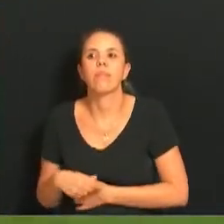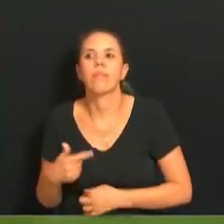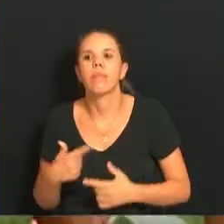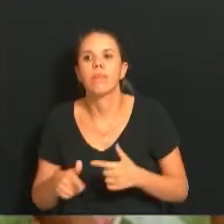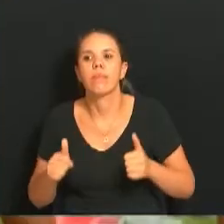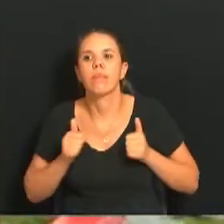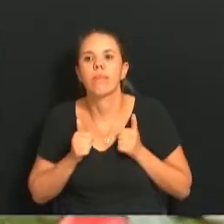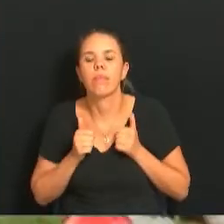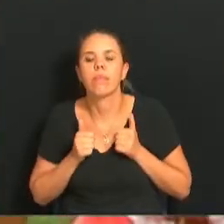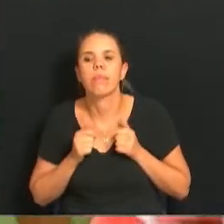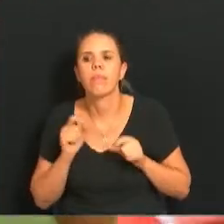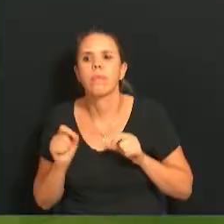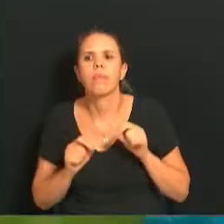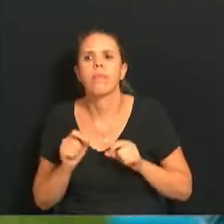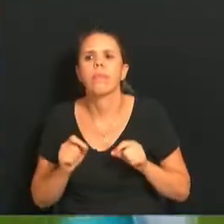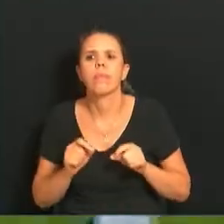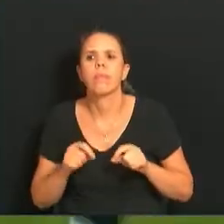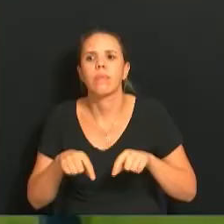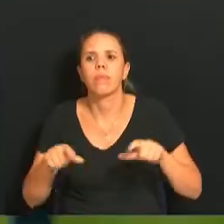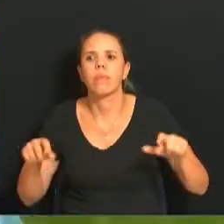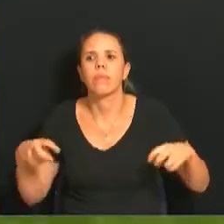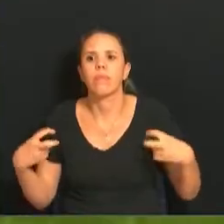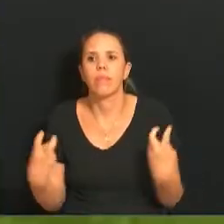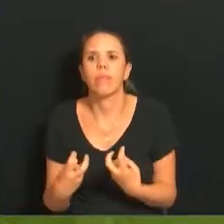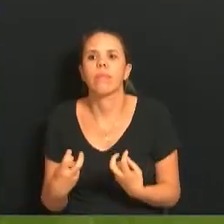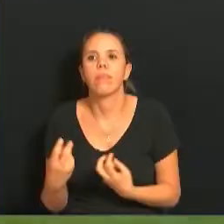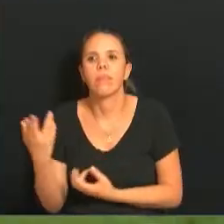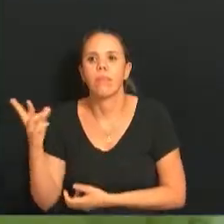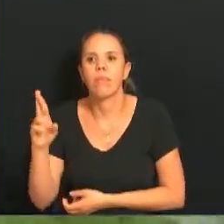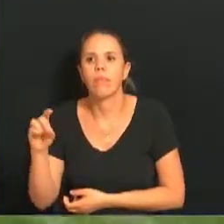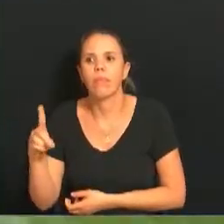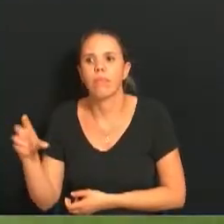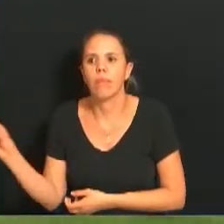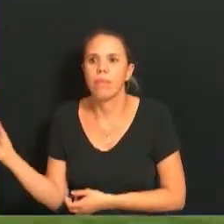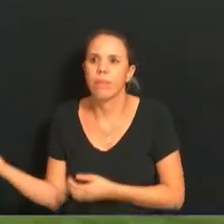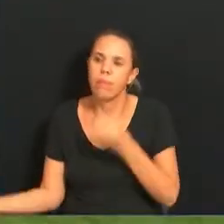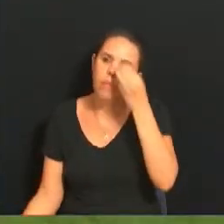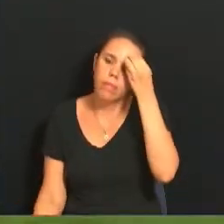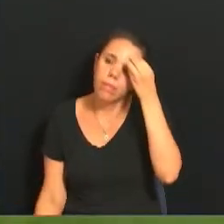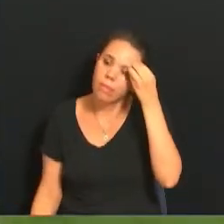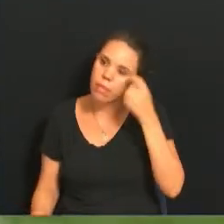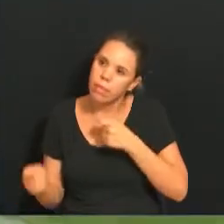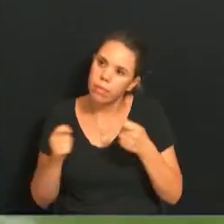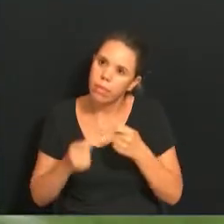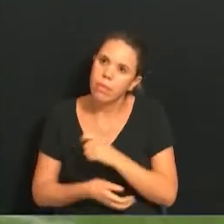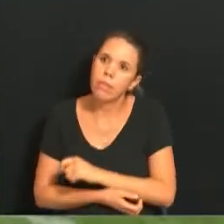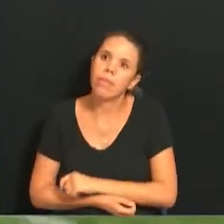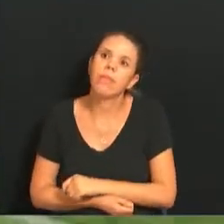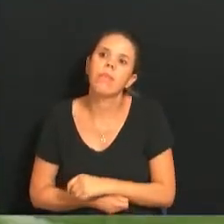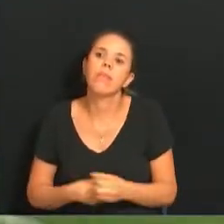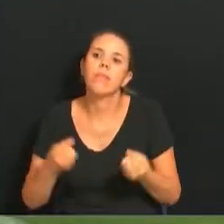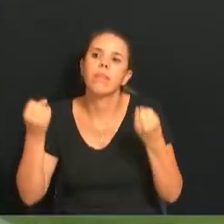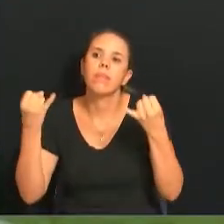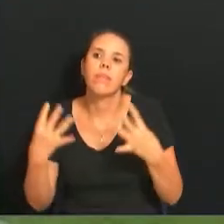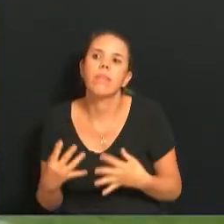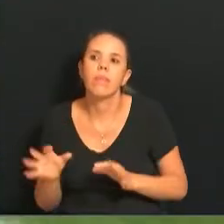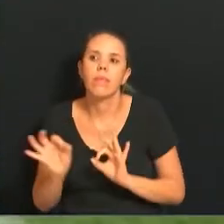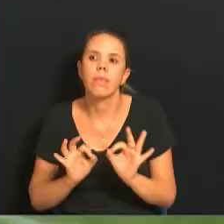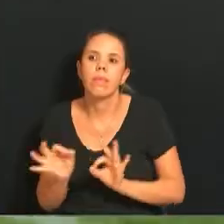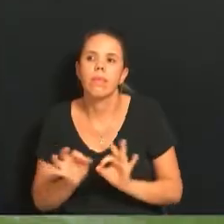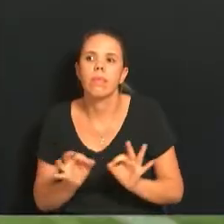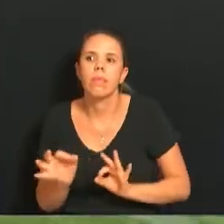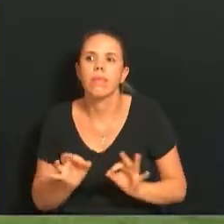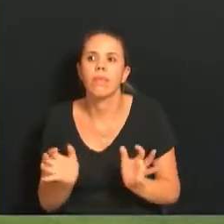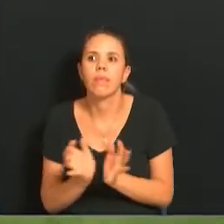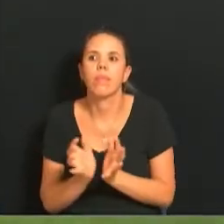indisposição. Quem estará em campo é o zagueiro Ronaldo Alves, que em entrevista coletiva falou sobre a preparação da